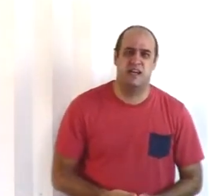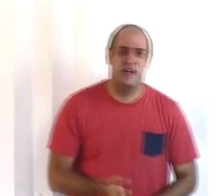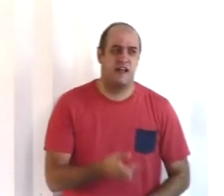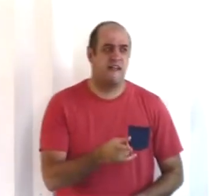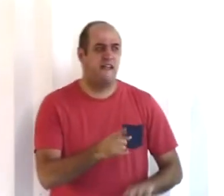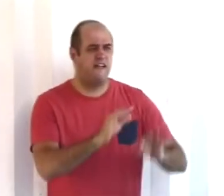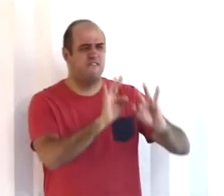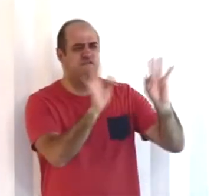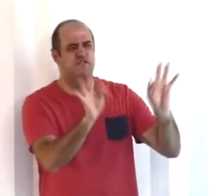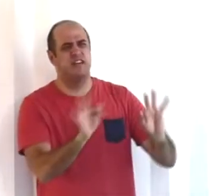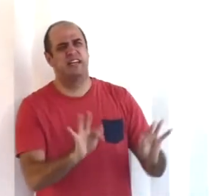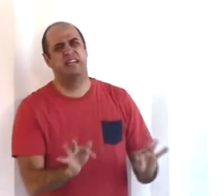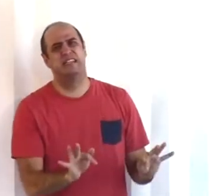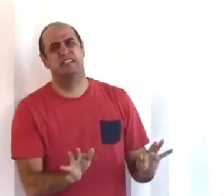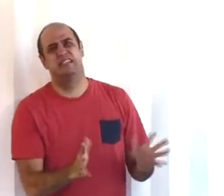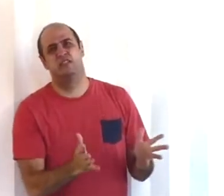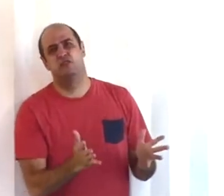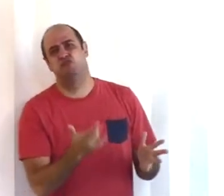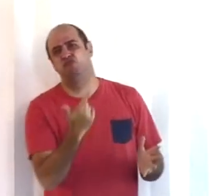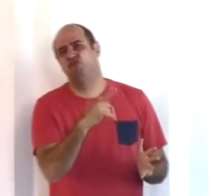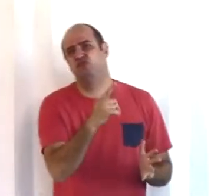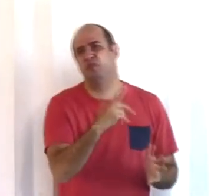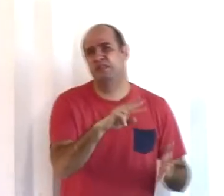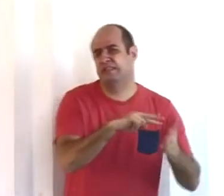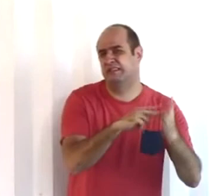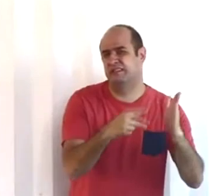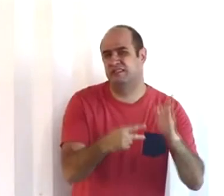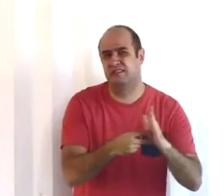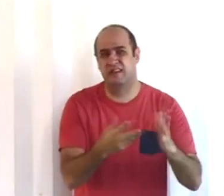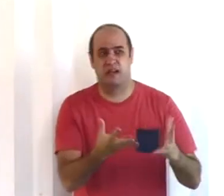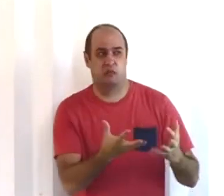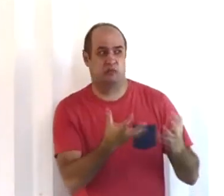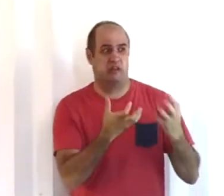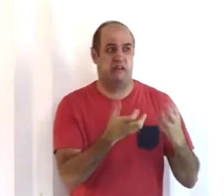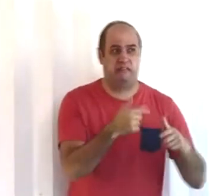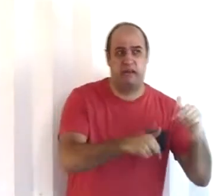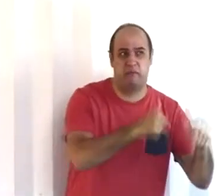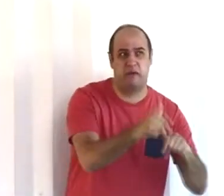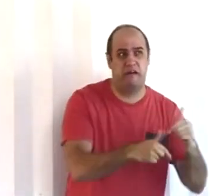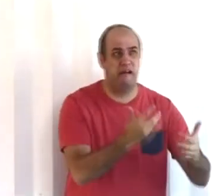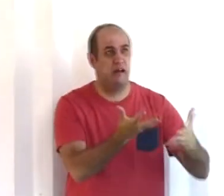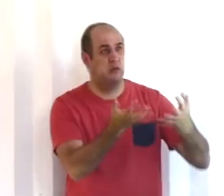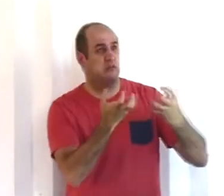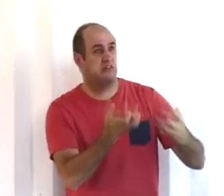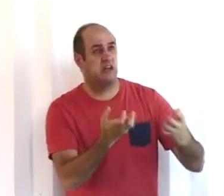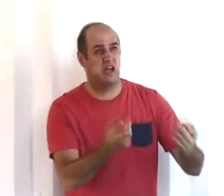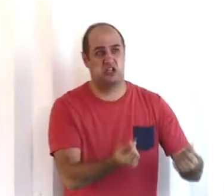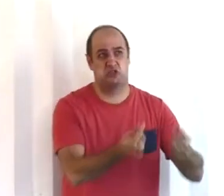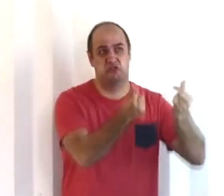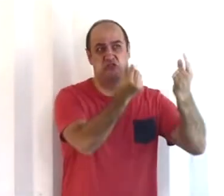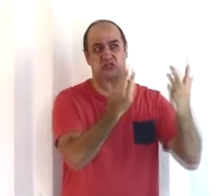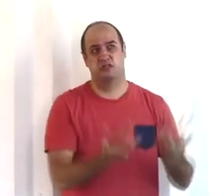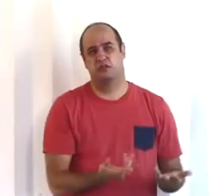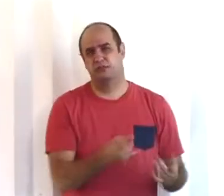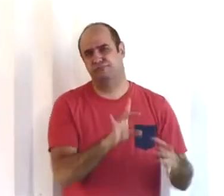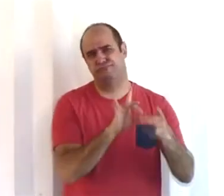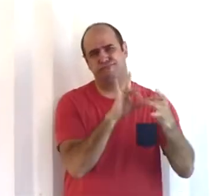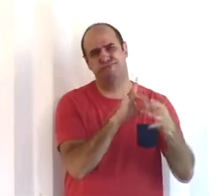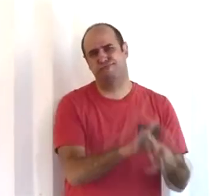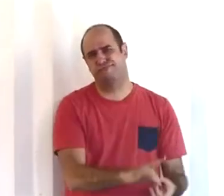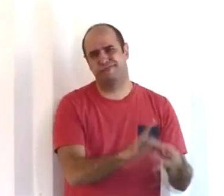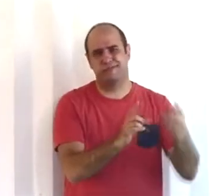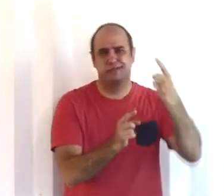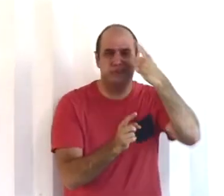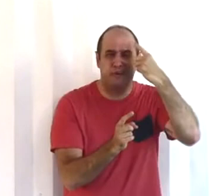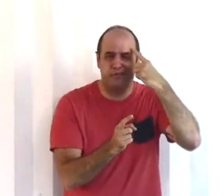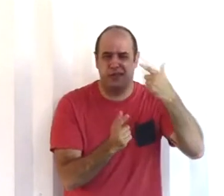teoricamente, é o bem-sucedido, o mais feliz é o que tem uma pessoa para amar, o mais feliz é o que tem um trabalho. Esses são contextos e conceitos